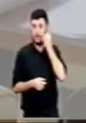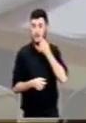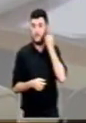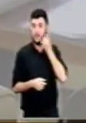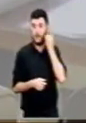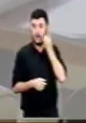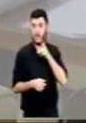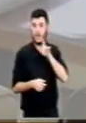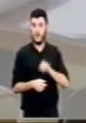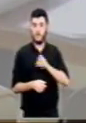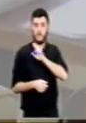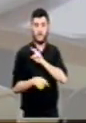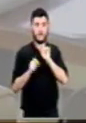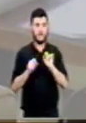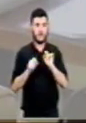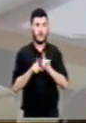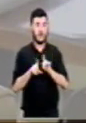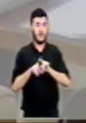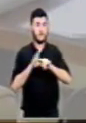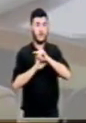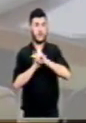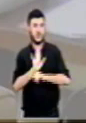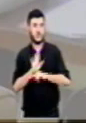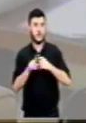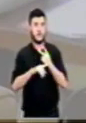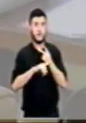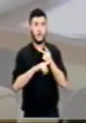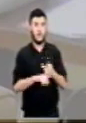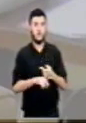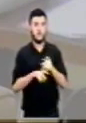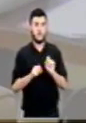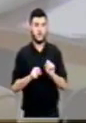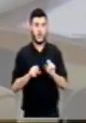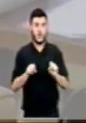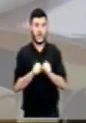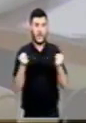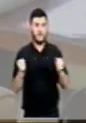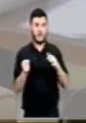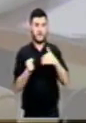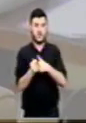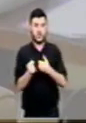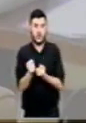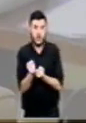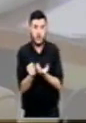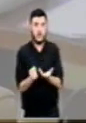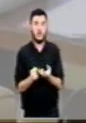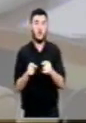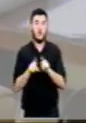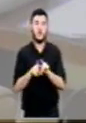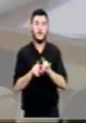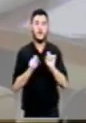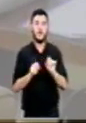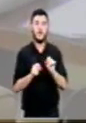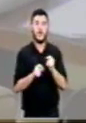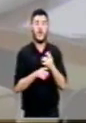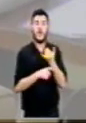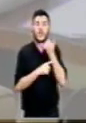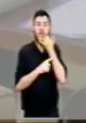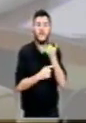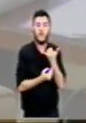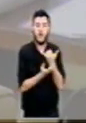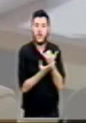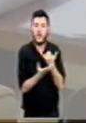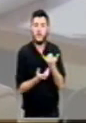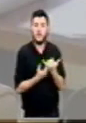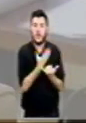apreensão, interceptação telefônica ou quebra de sigilo deferida. A busca e apreensão